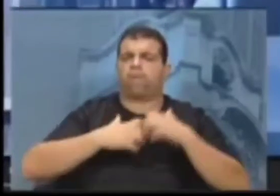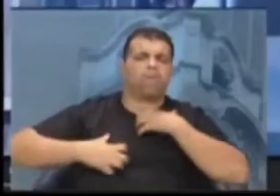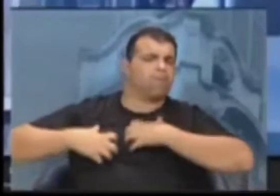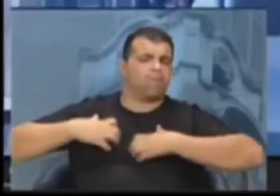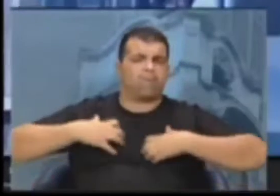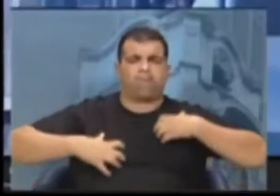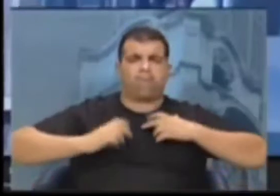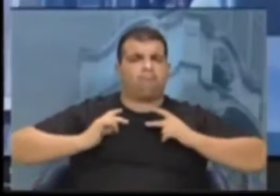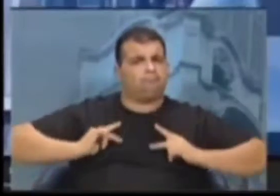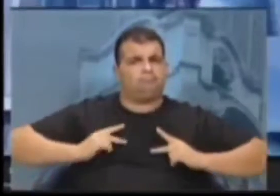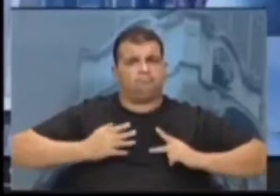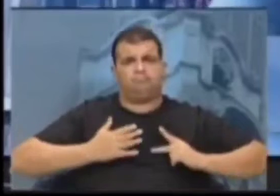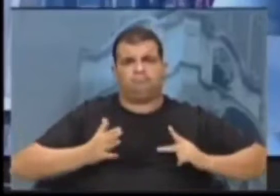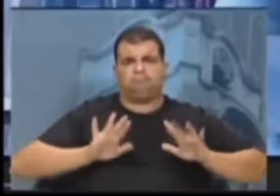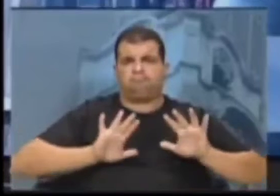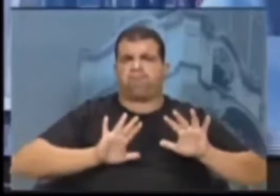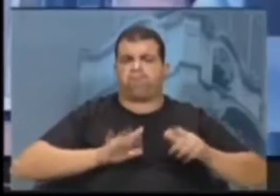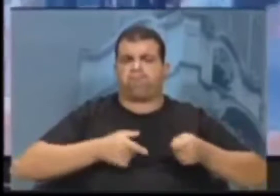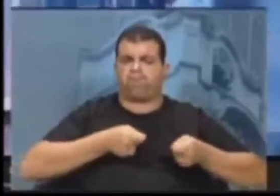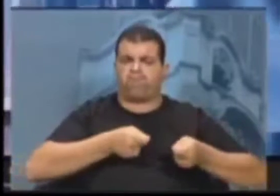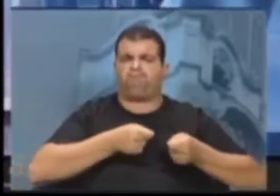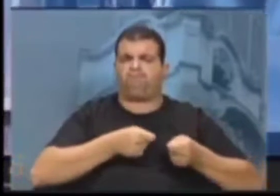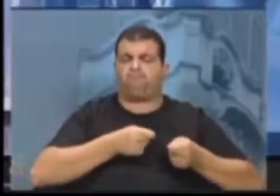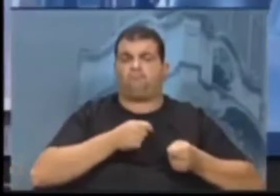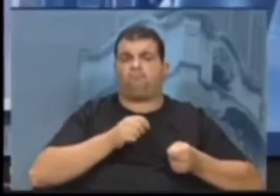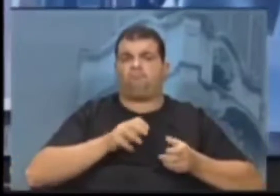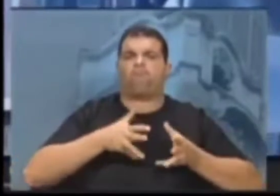dessas pessoas e empurra elas ou